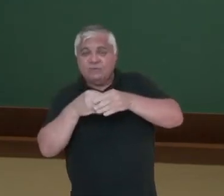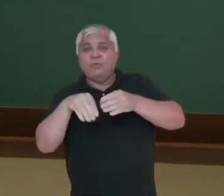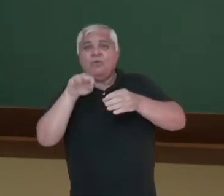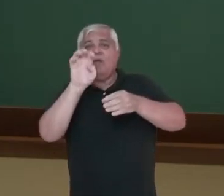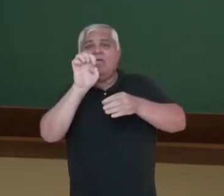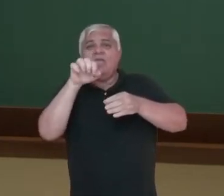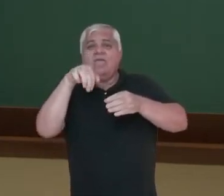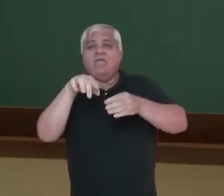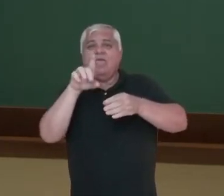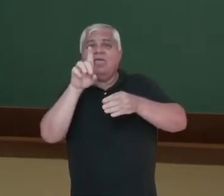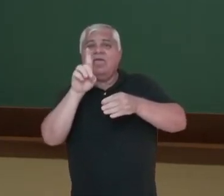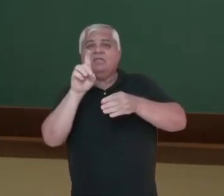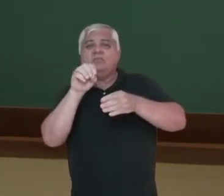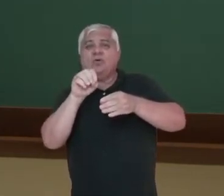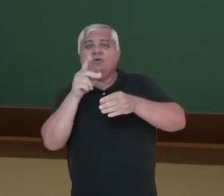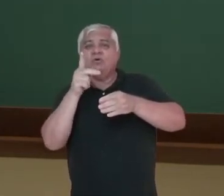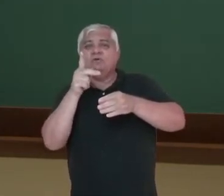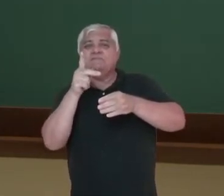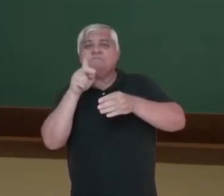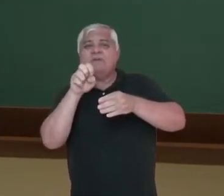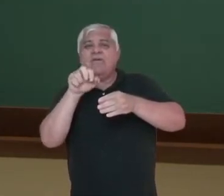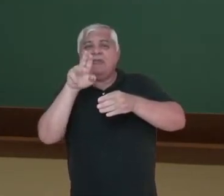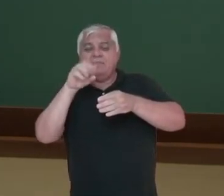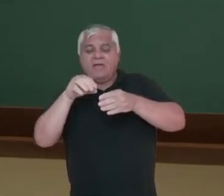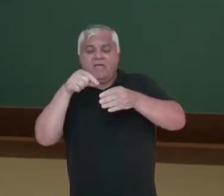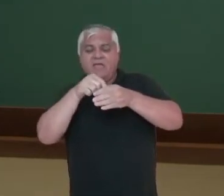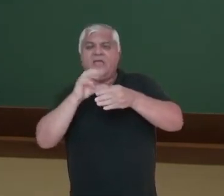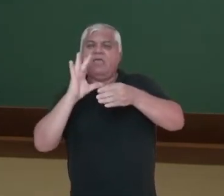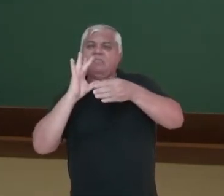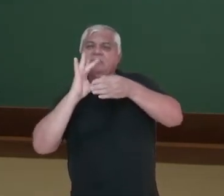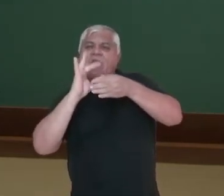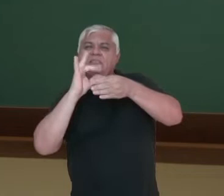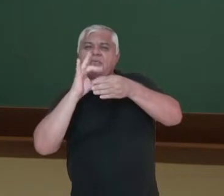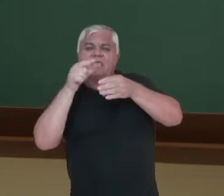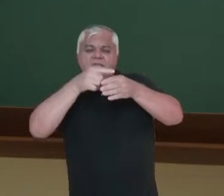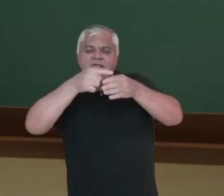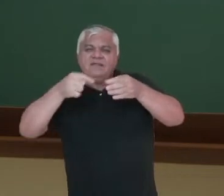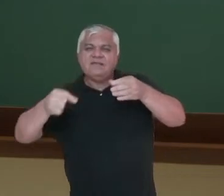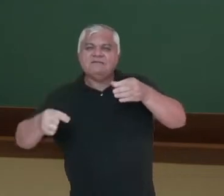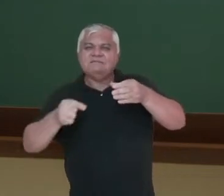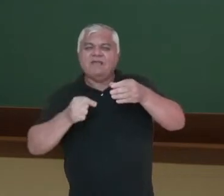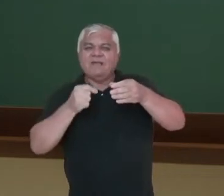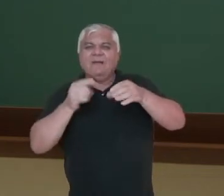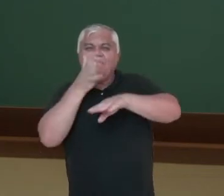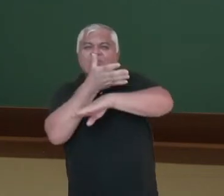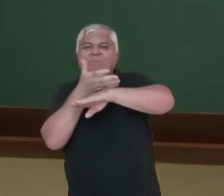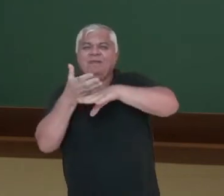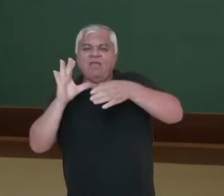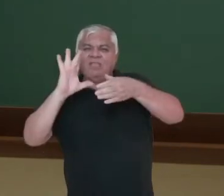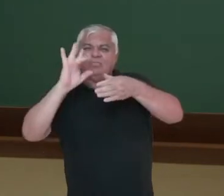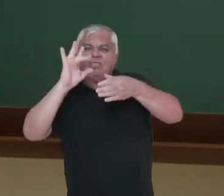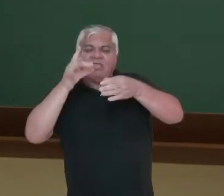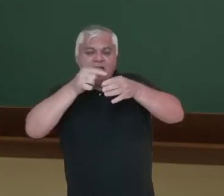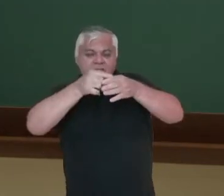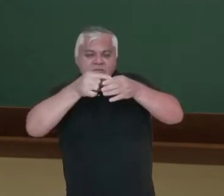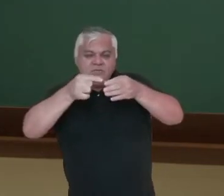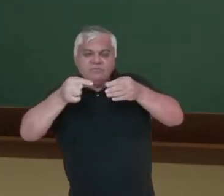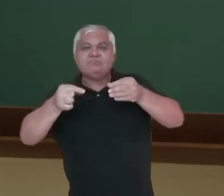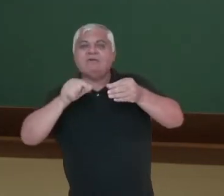substância nutritiva que o embrião vai utilizar para se alimentar. Então aquele filetinho que tem dentro do pinhão que é